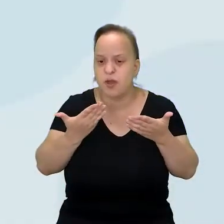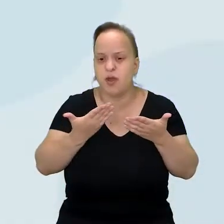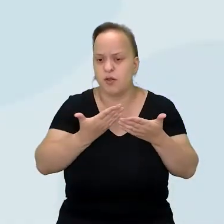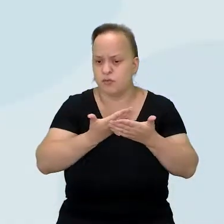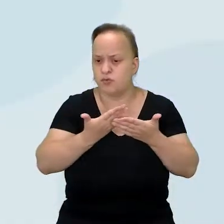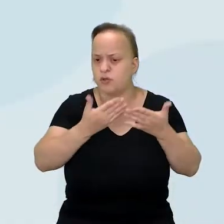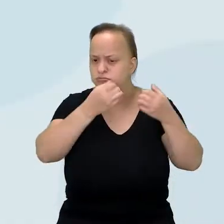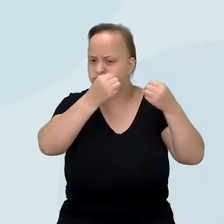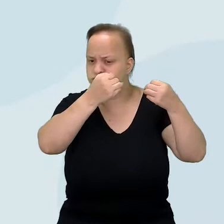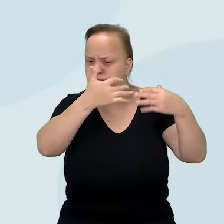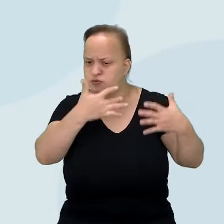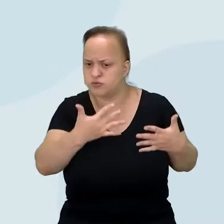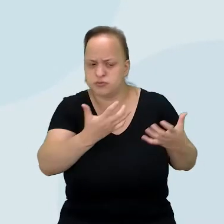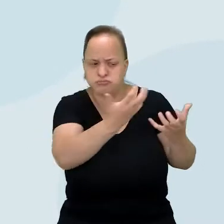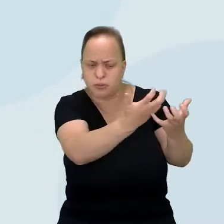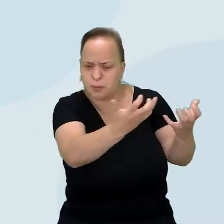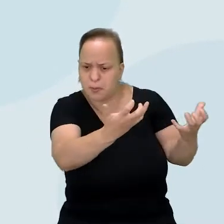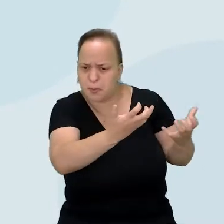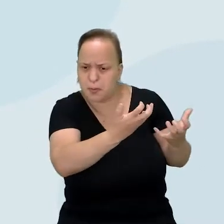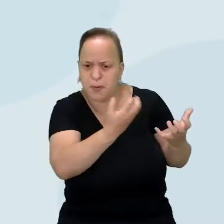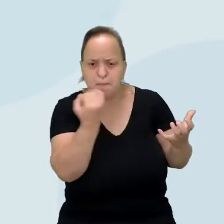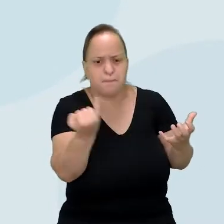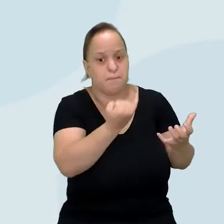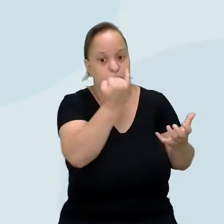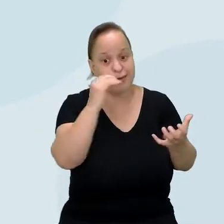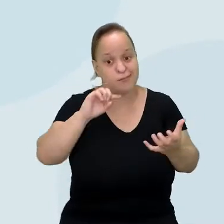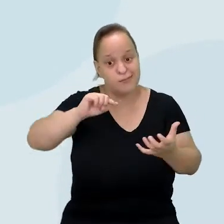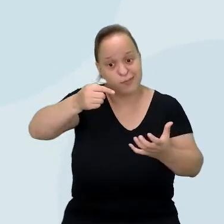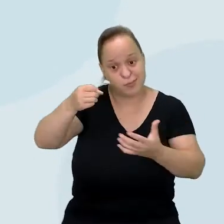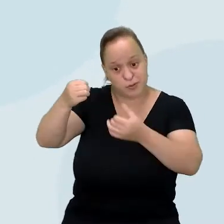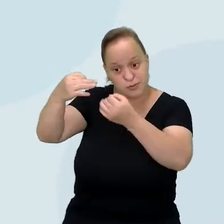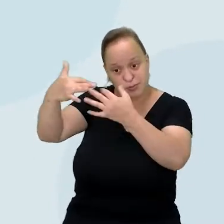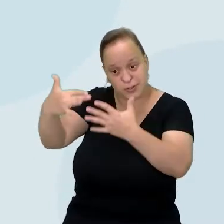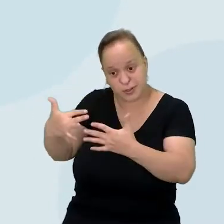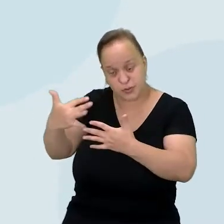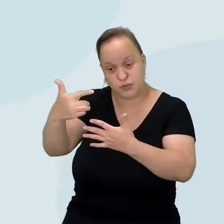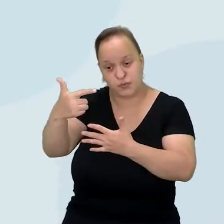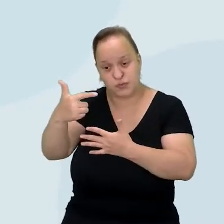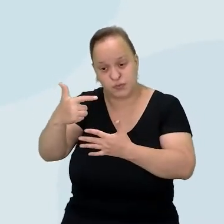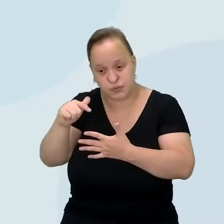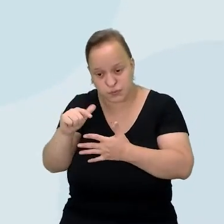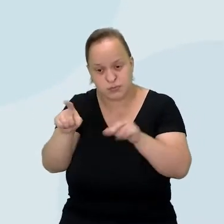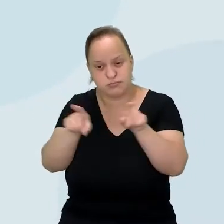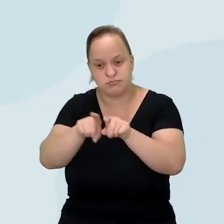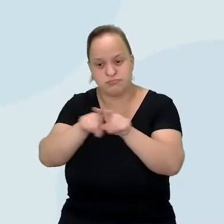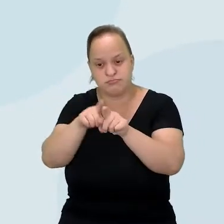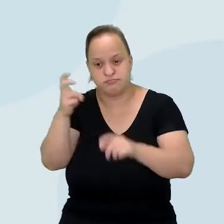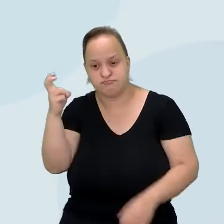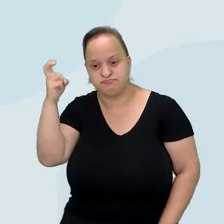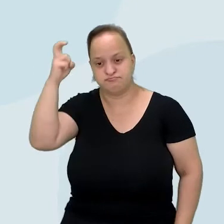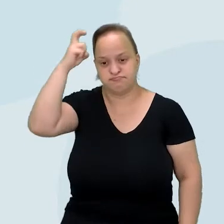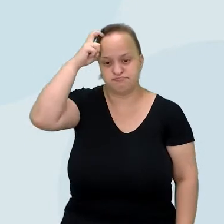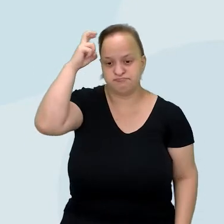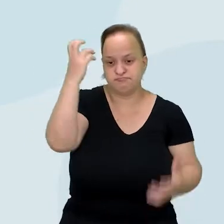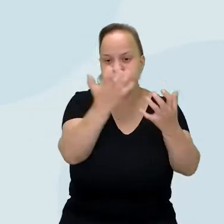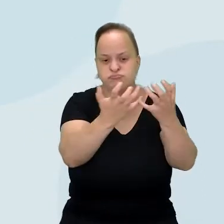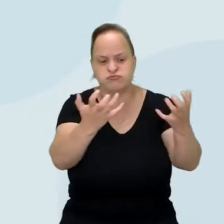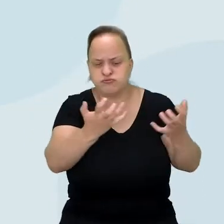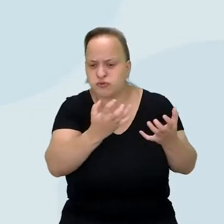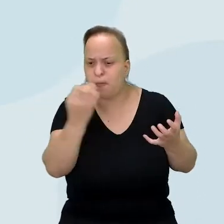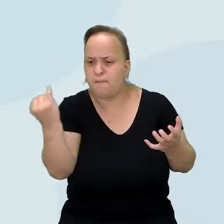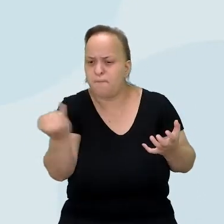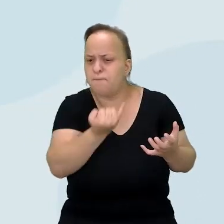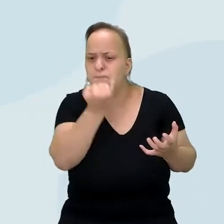falou sobre a importância do solo, a gente vai retomar a cultura do solo, então a questão da agricultura nessa importância,